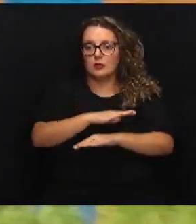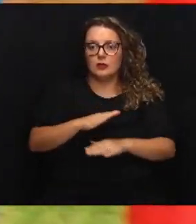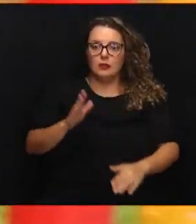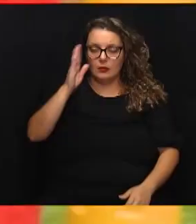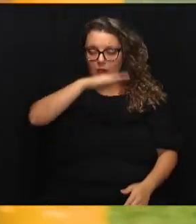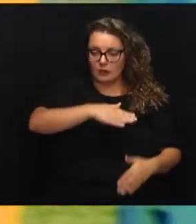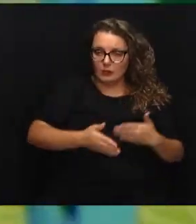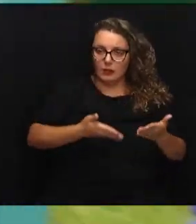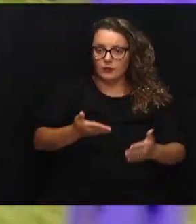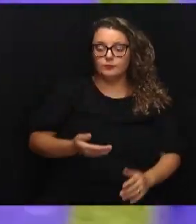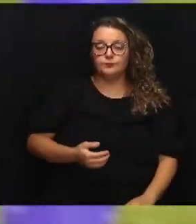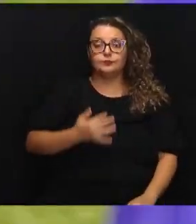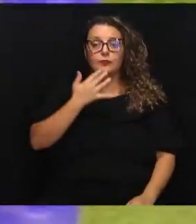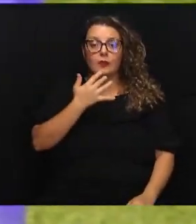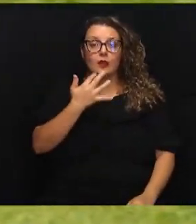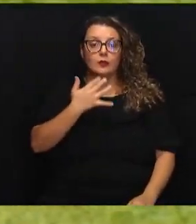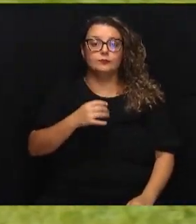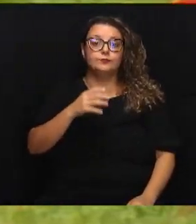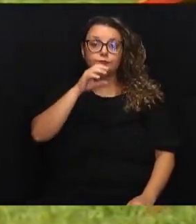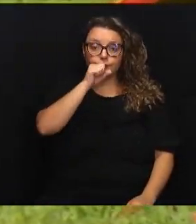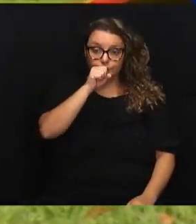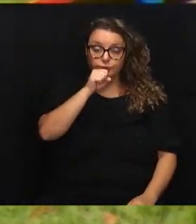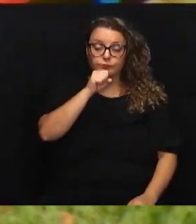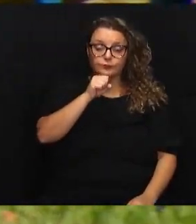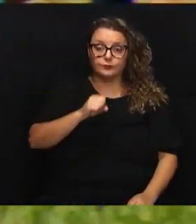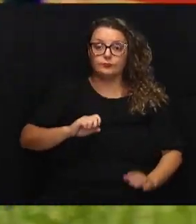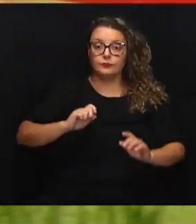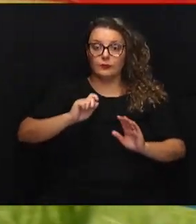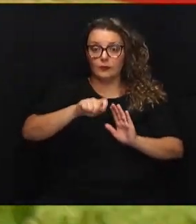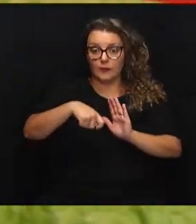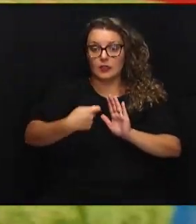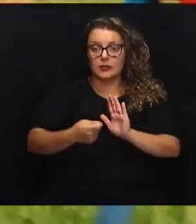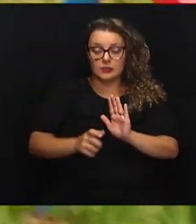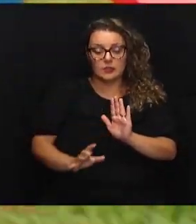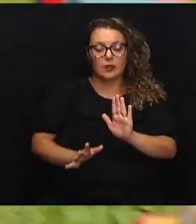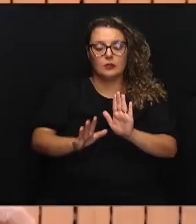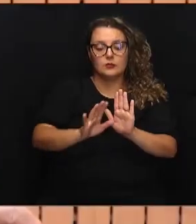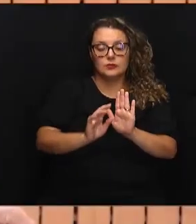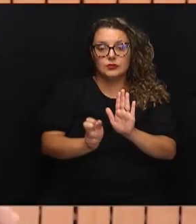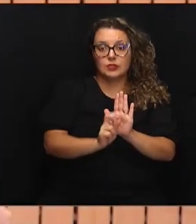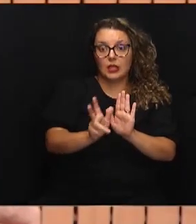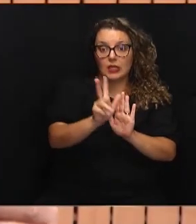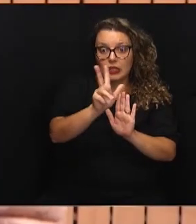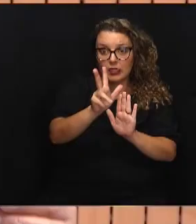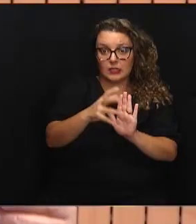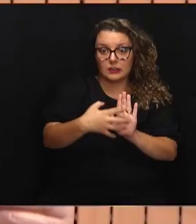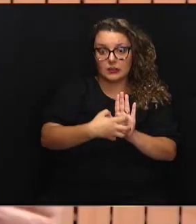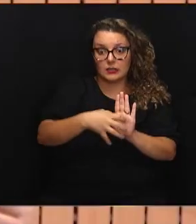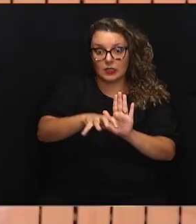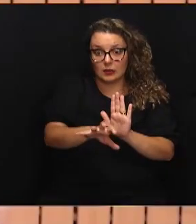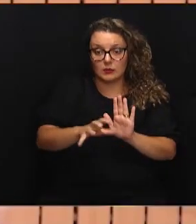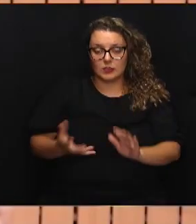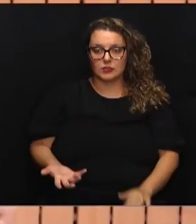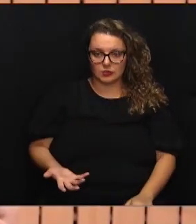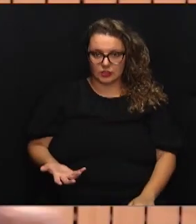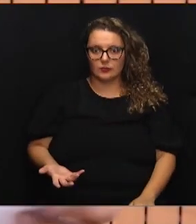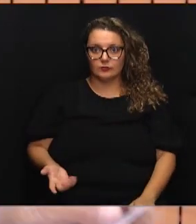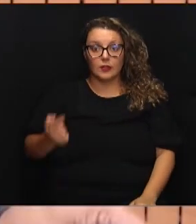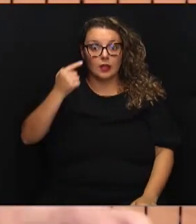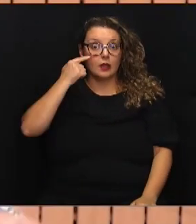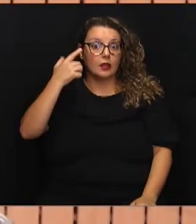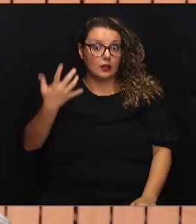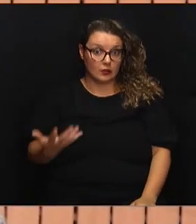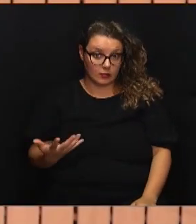A cor laranja foi escolhida para simbolizar atenção, alerta e empatia. Pensando nisso, o presidente da Comissão